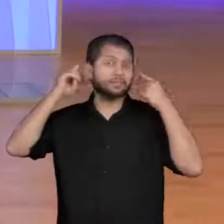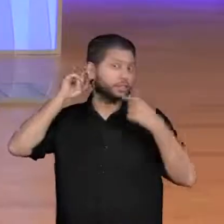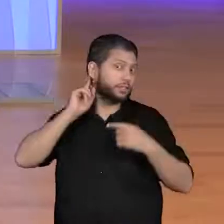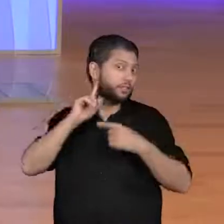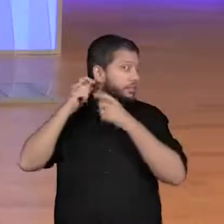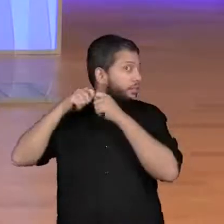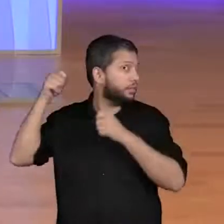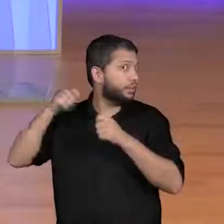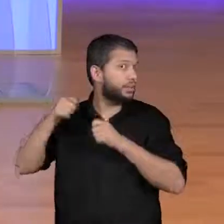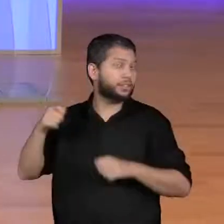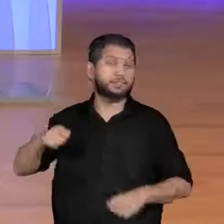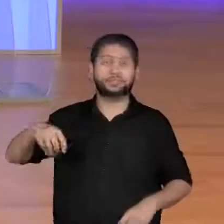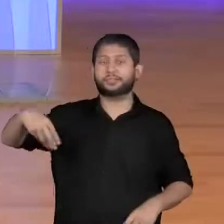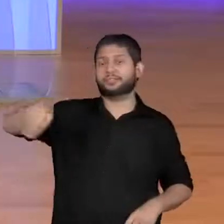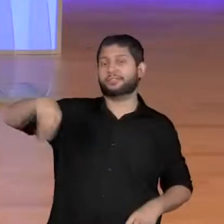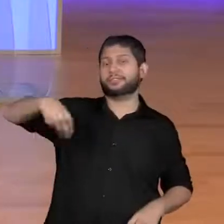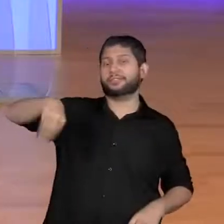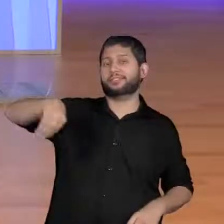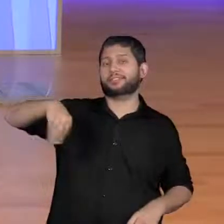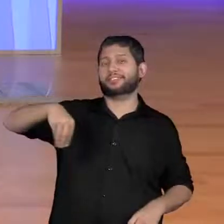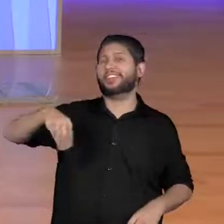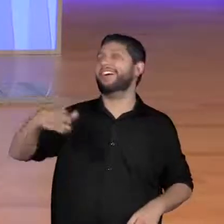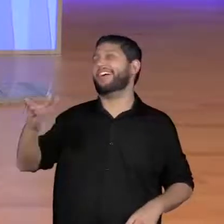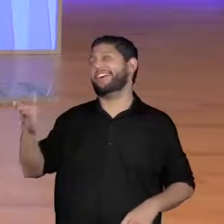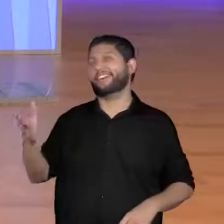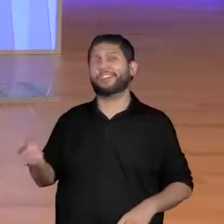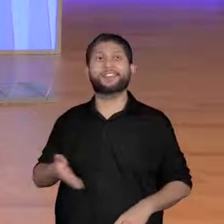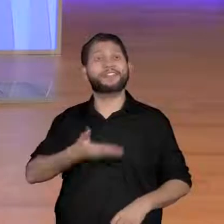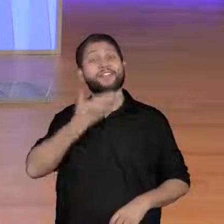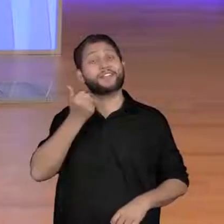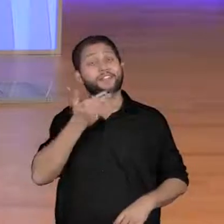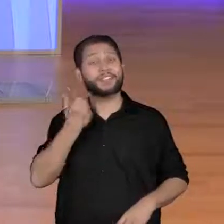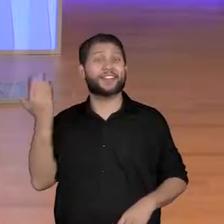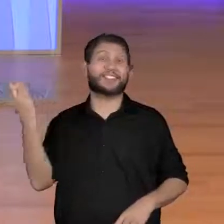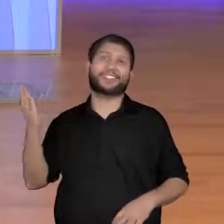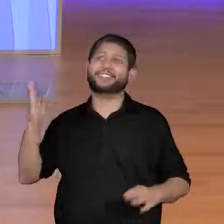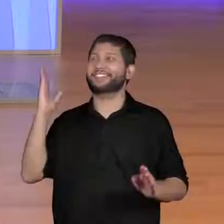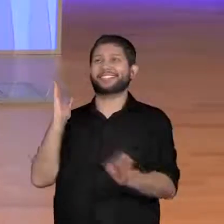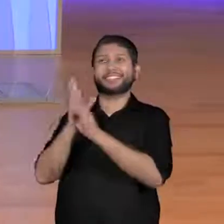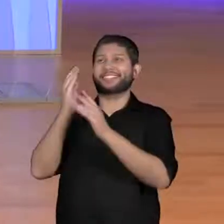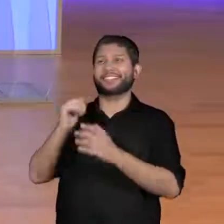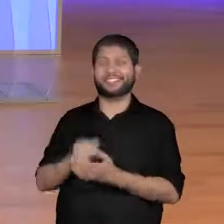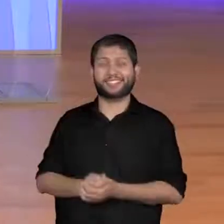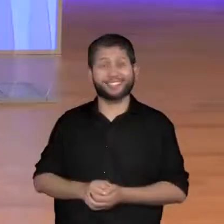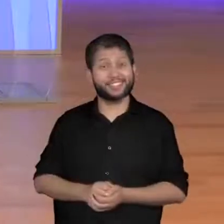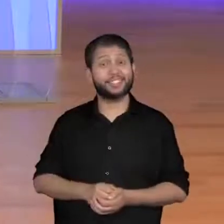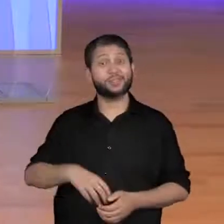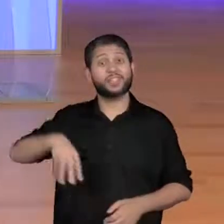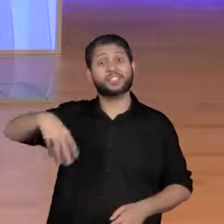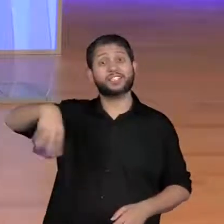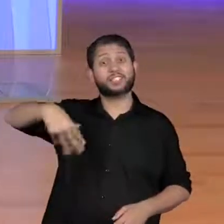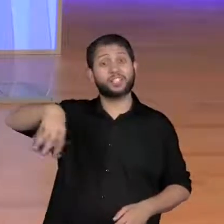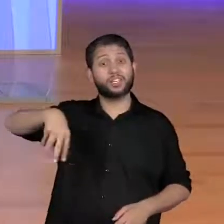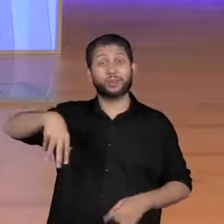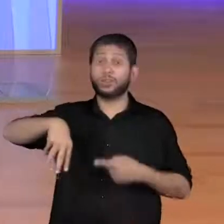nosso tempo já está acabando. Um sino. Um sino, que material é esse?